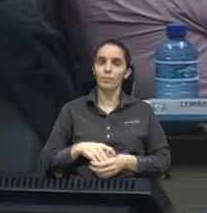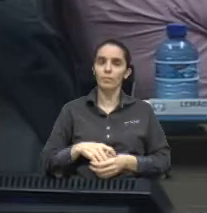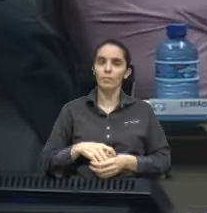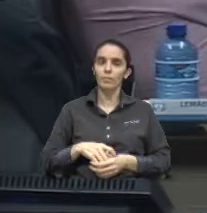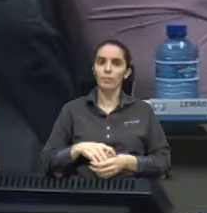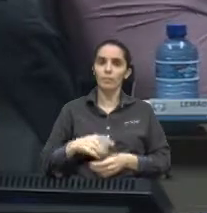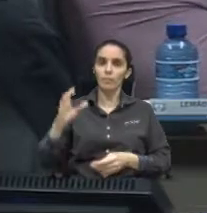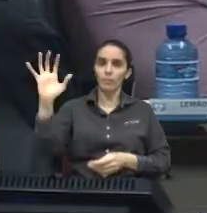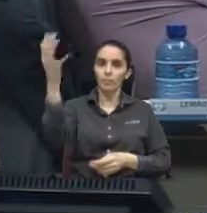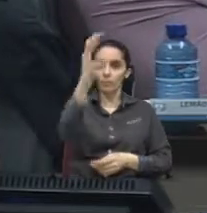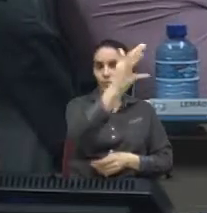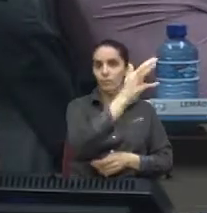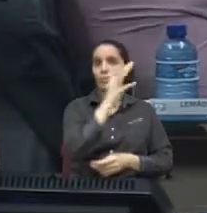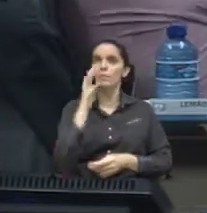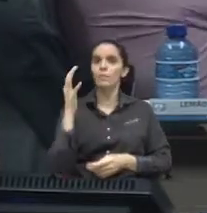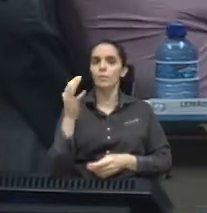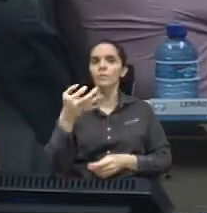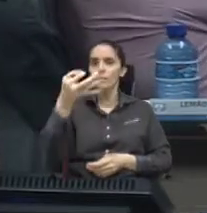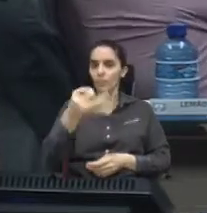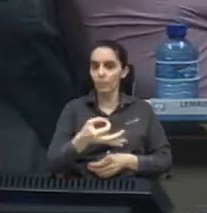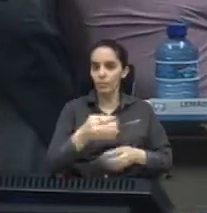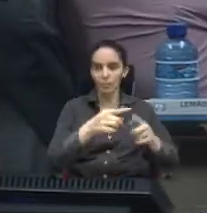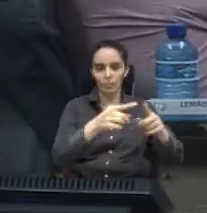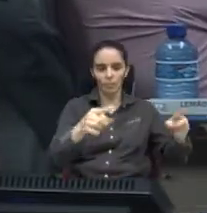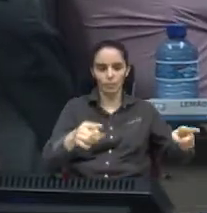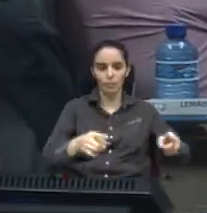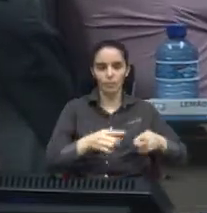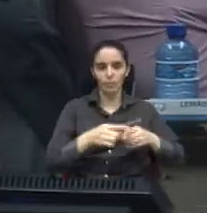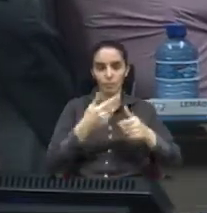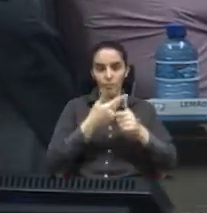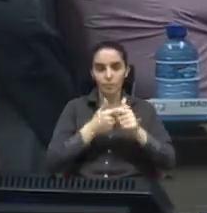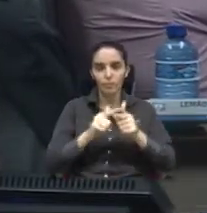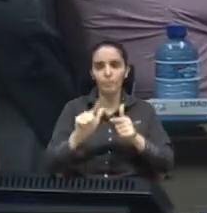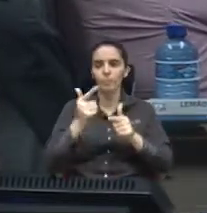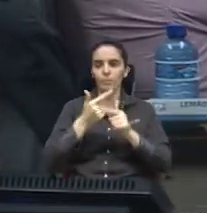esse espaço mais definido para a reforma agrária. Isso